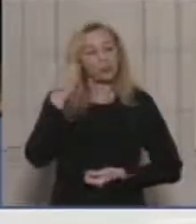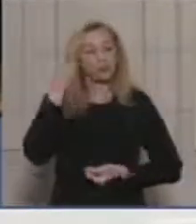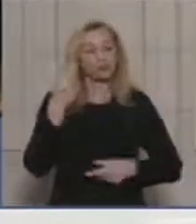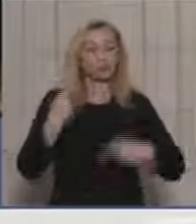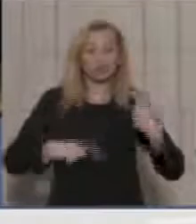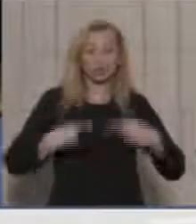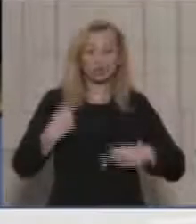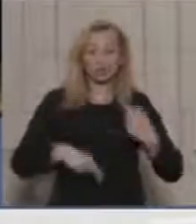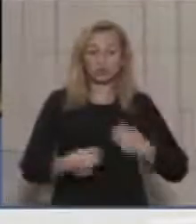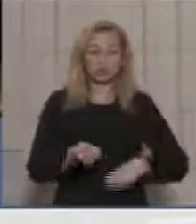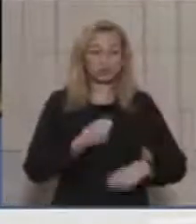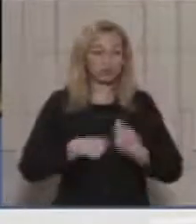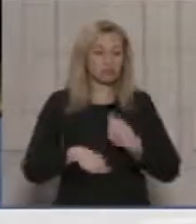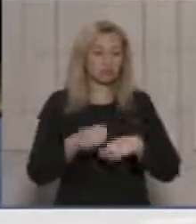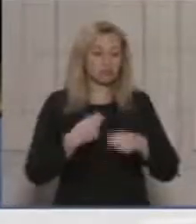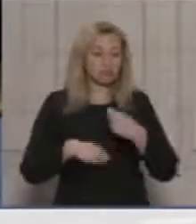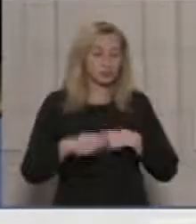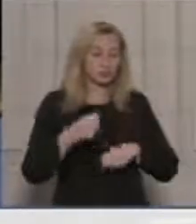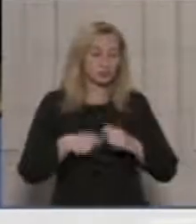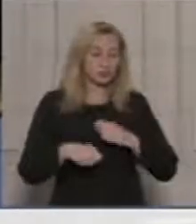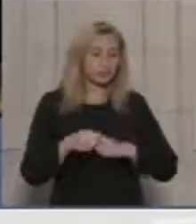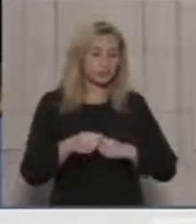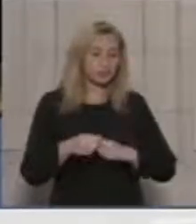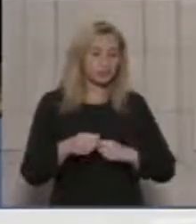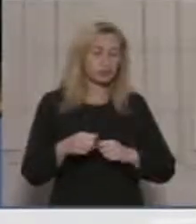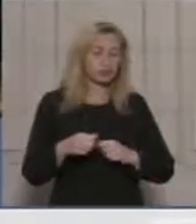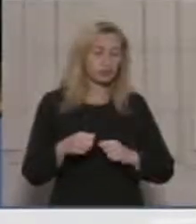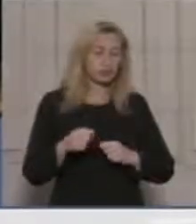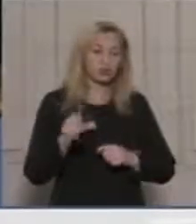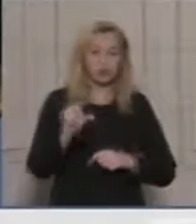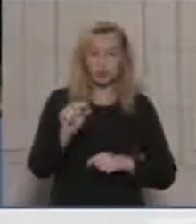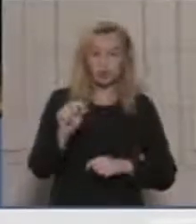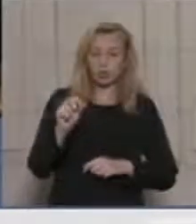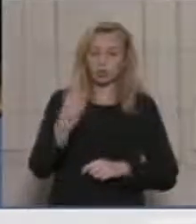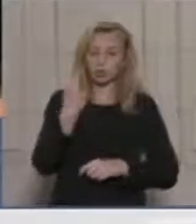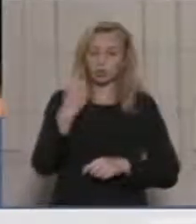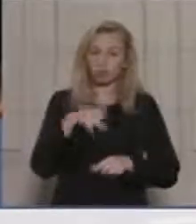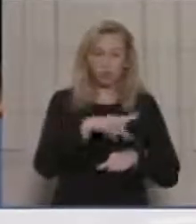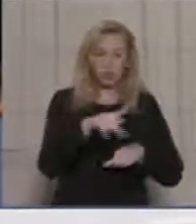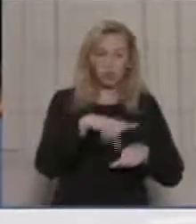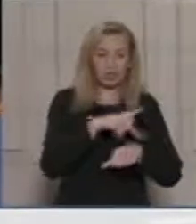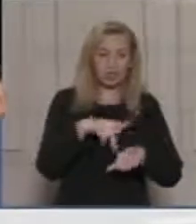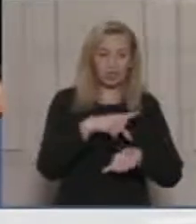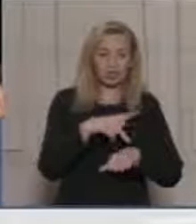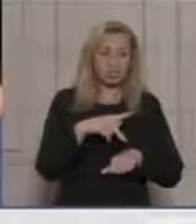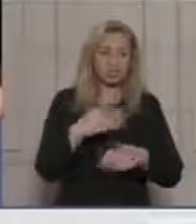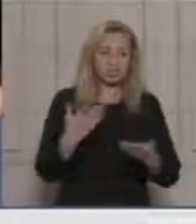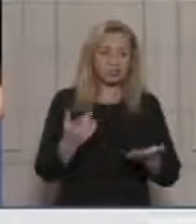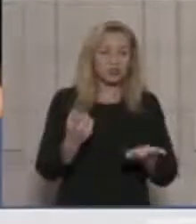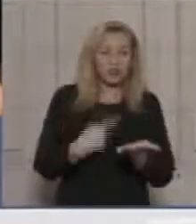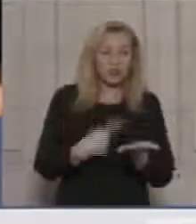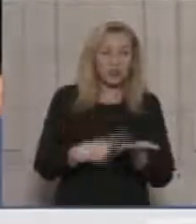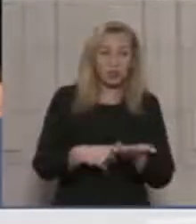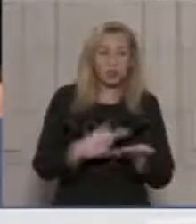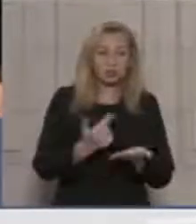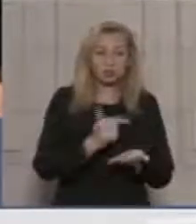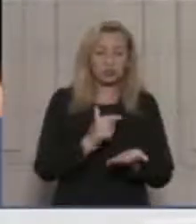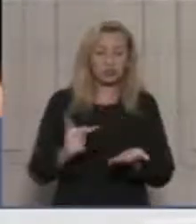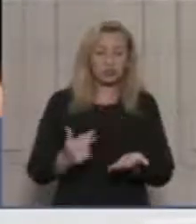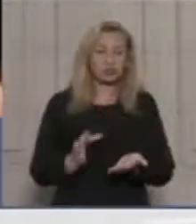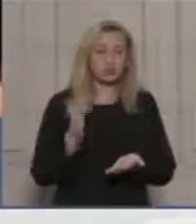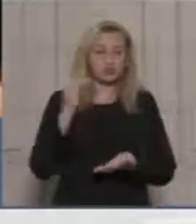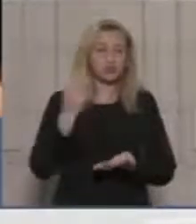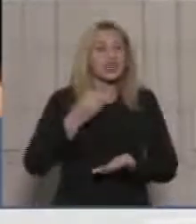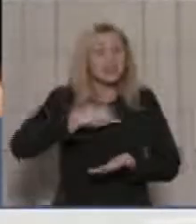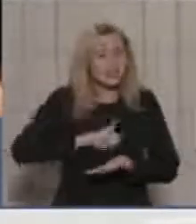investimentos num determinado segmento do país, fosse acordo espúrio. Se algum deputado